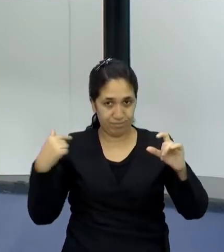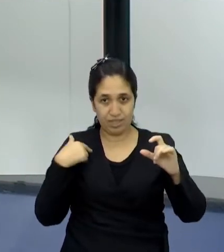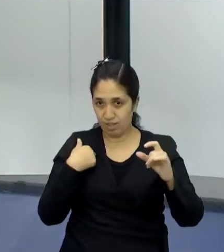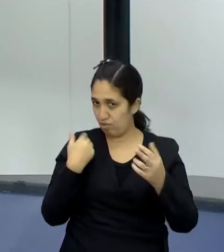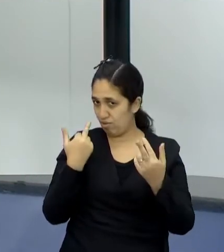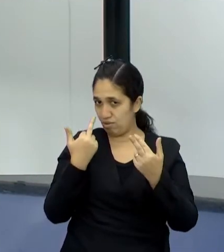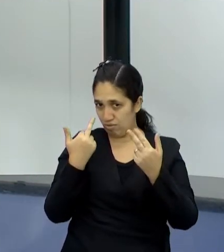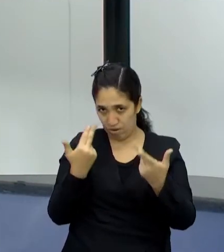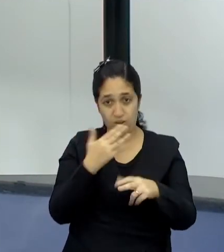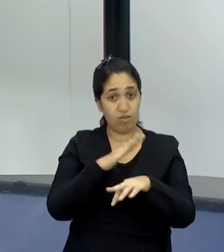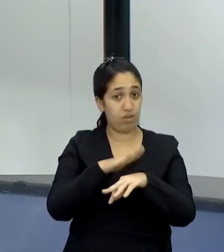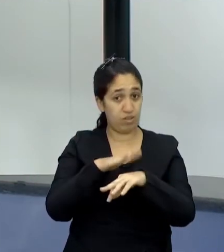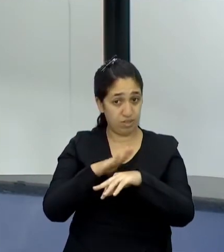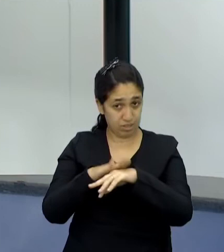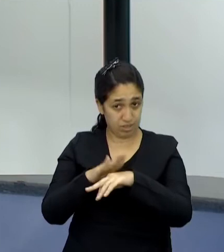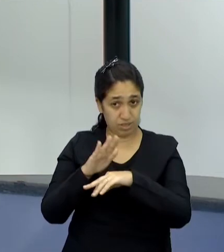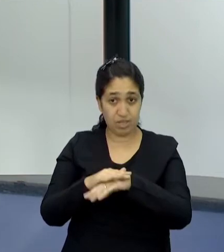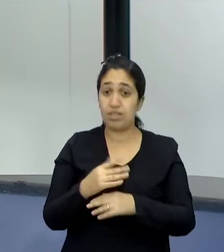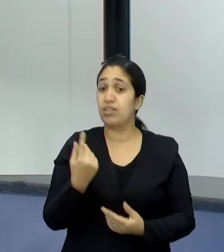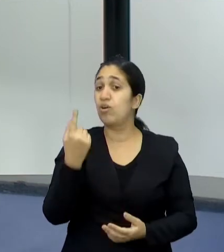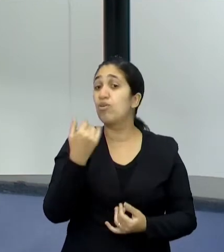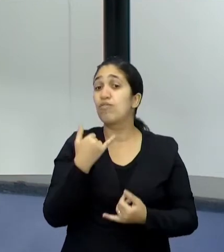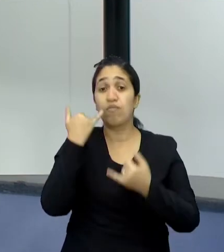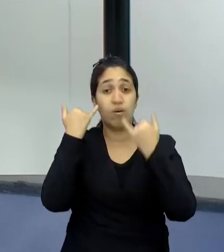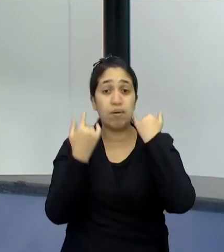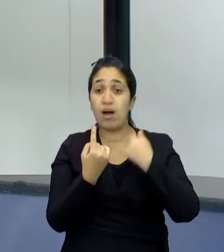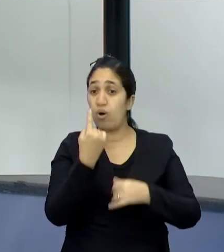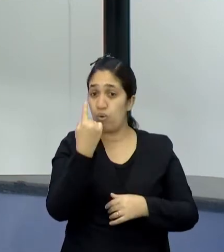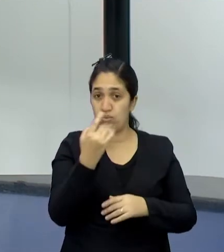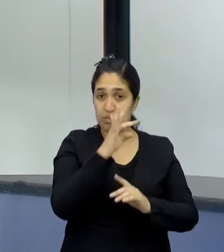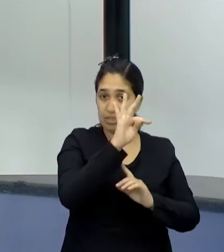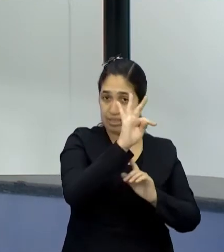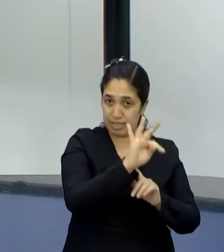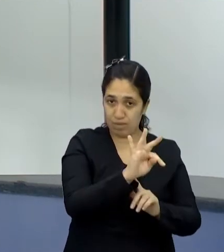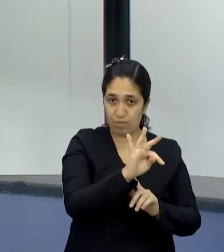passo, tá bom? Com essa única informação, tempo e